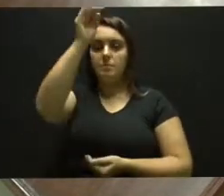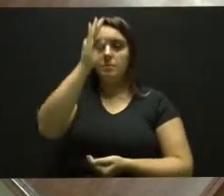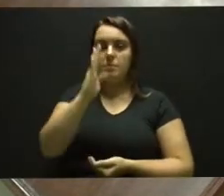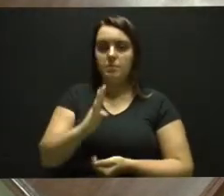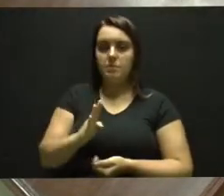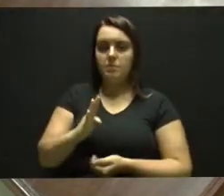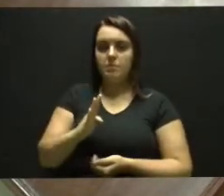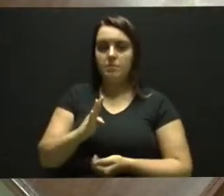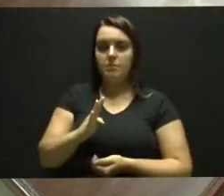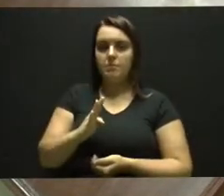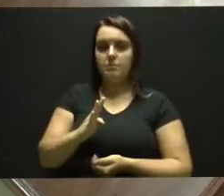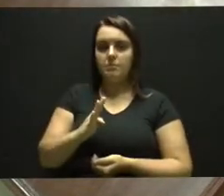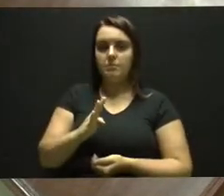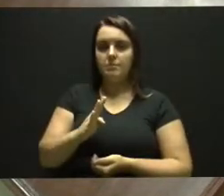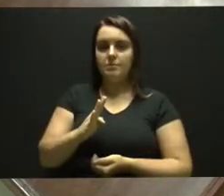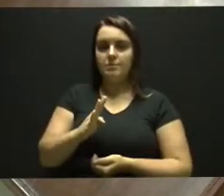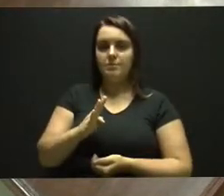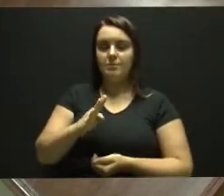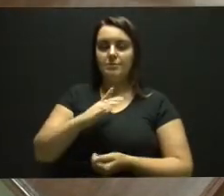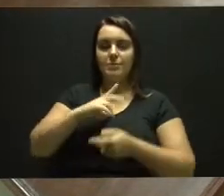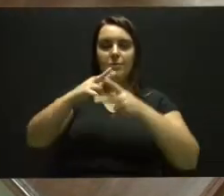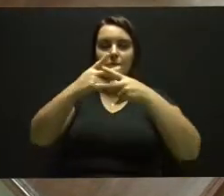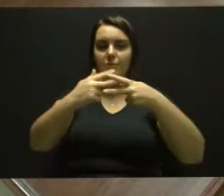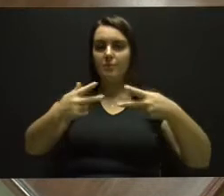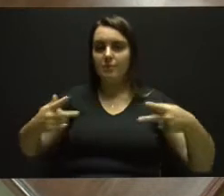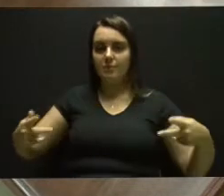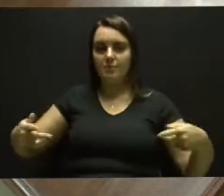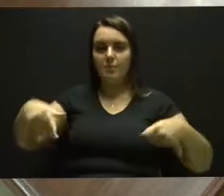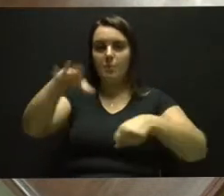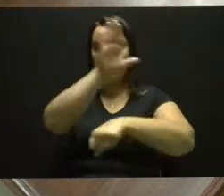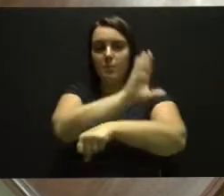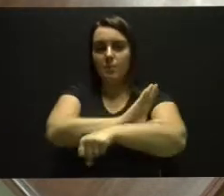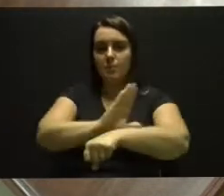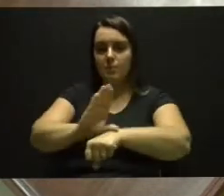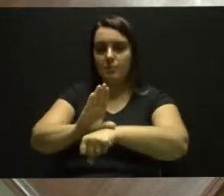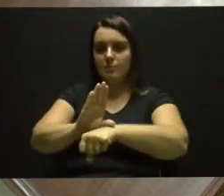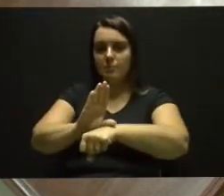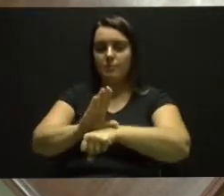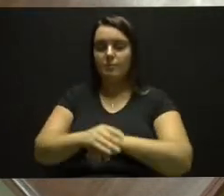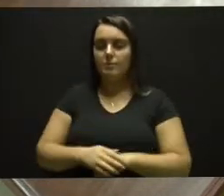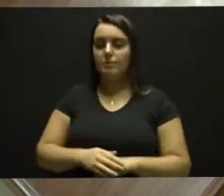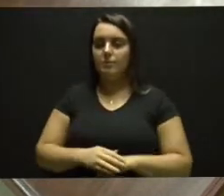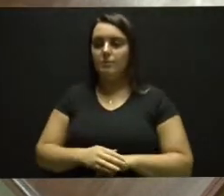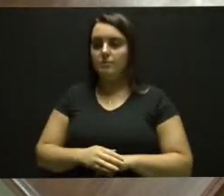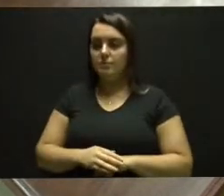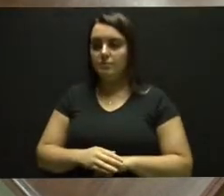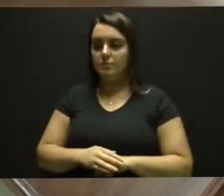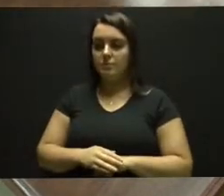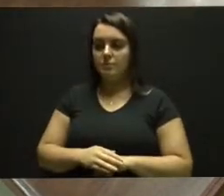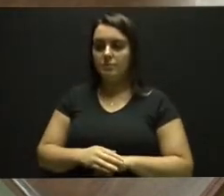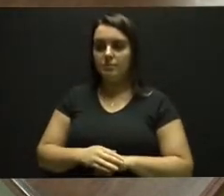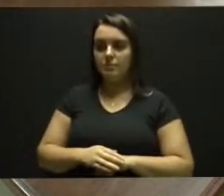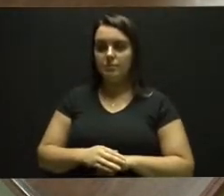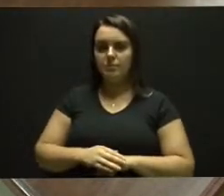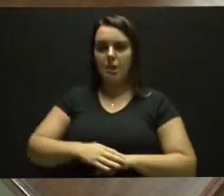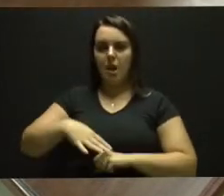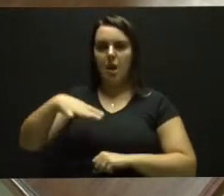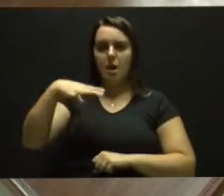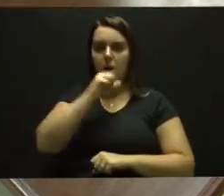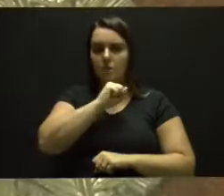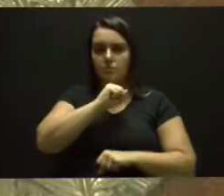do banco ruim é o brasil de alpercata e de chapéu de couro ágil nervoso